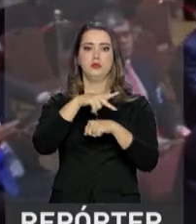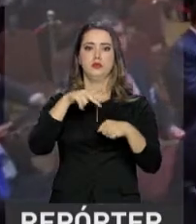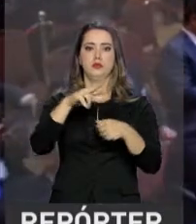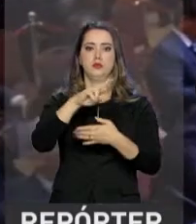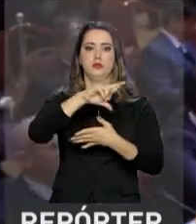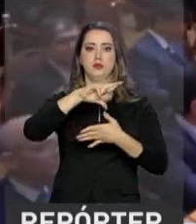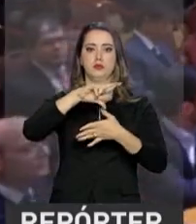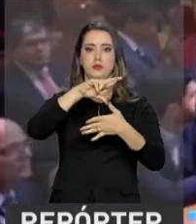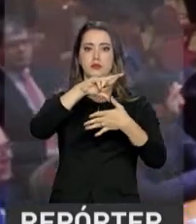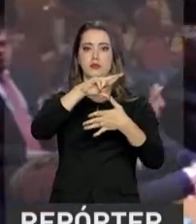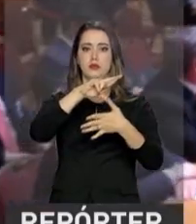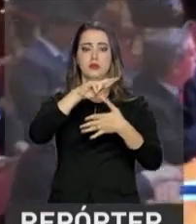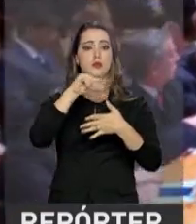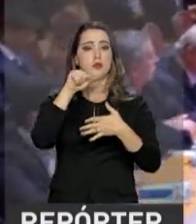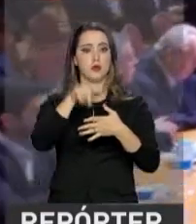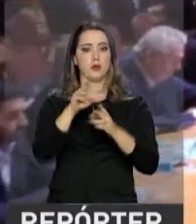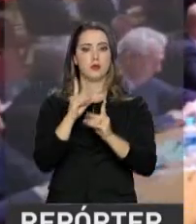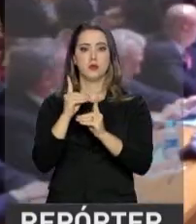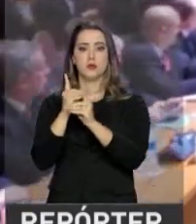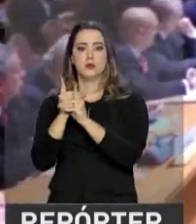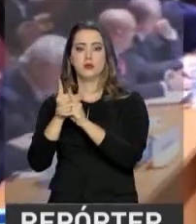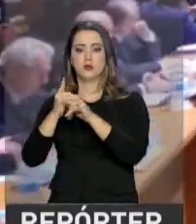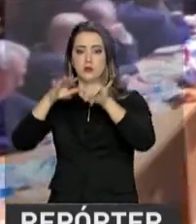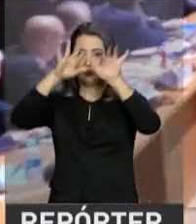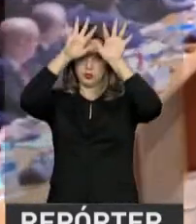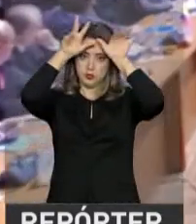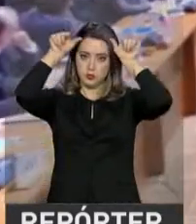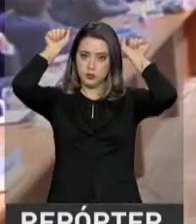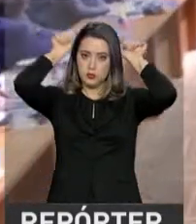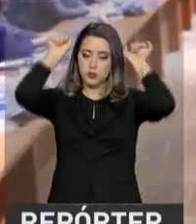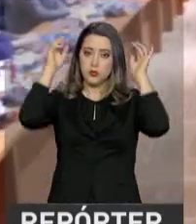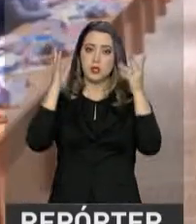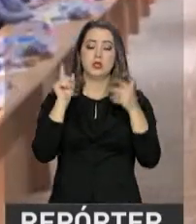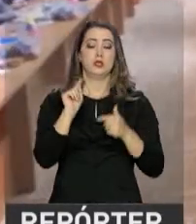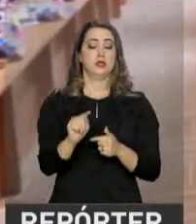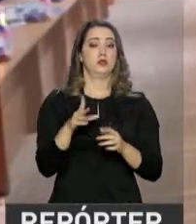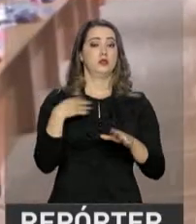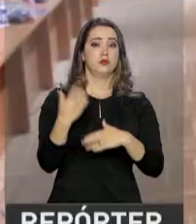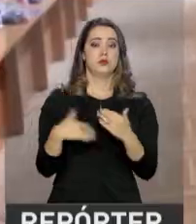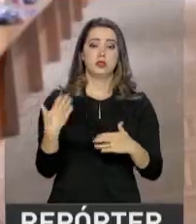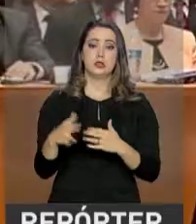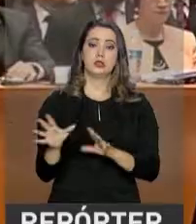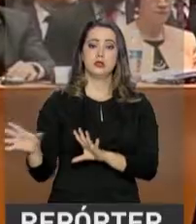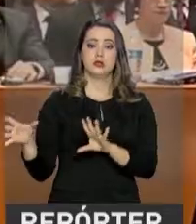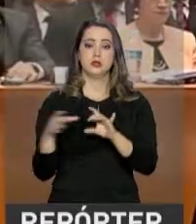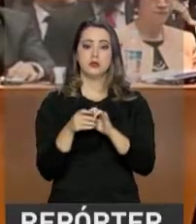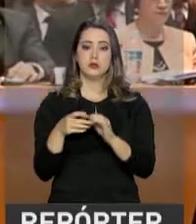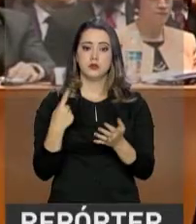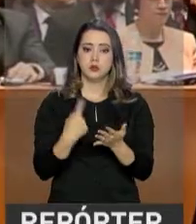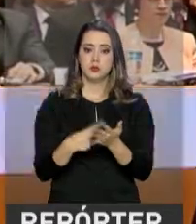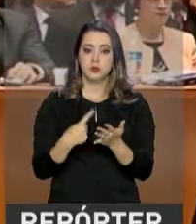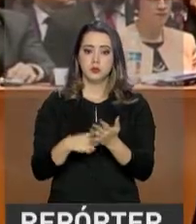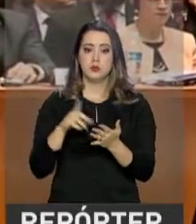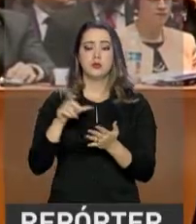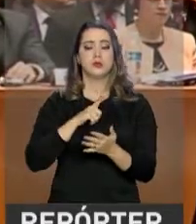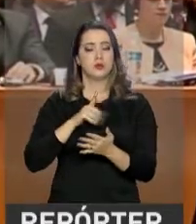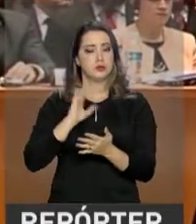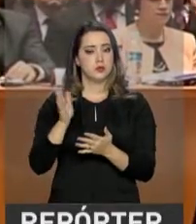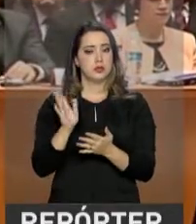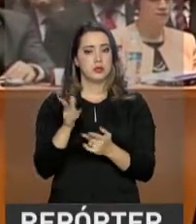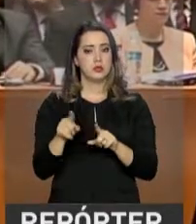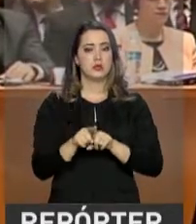vão se encontrar mês que vem no méxico a ideia é avançar na integração consolidando acordos já existentes e